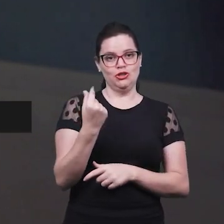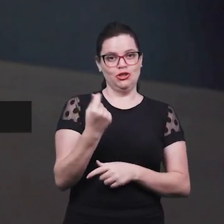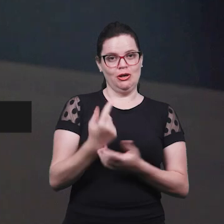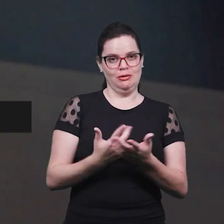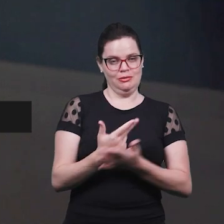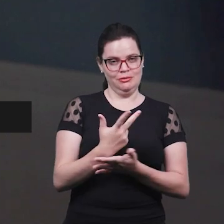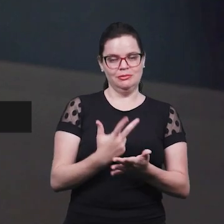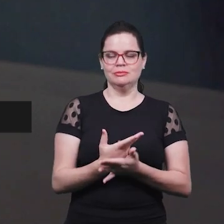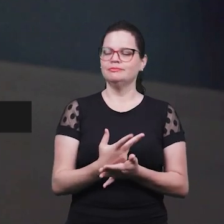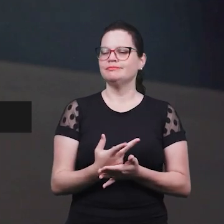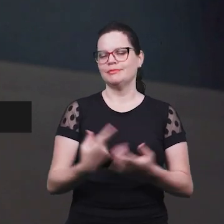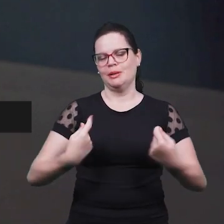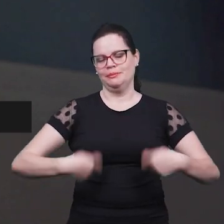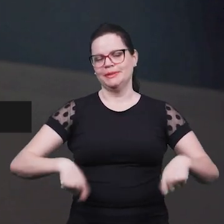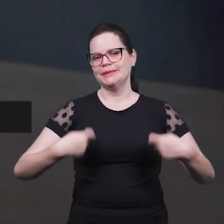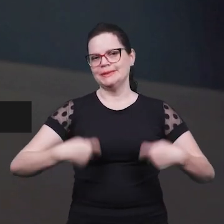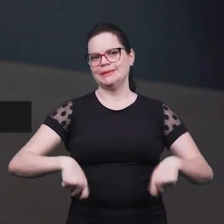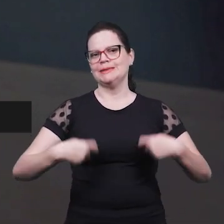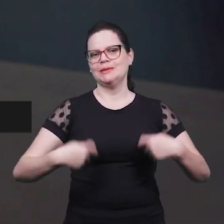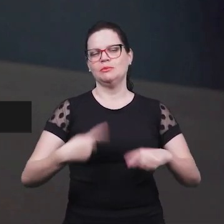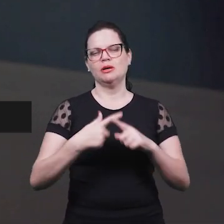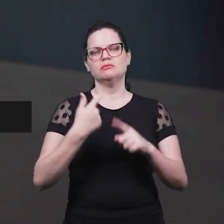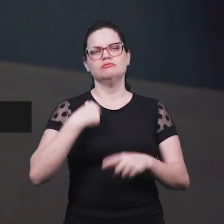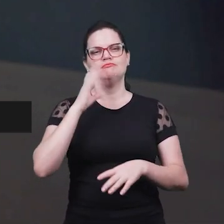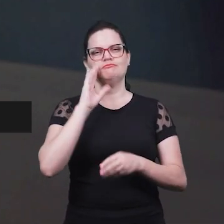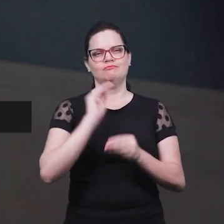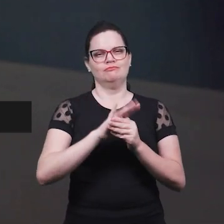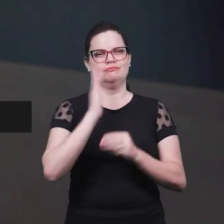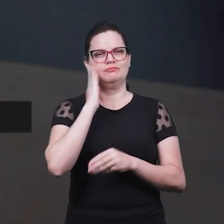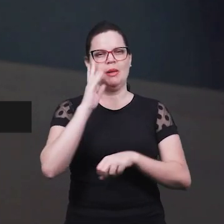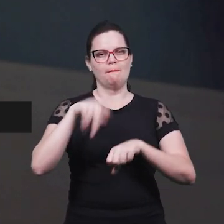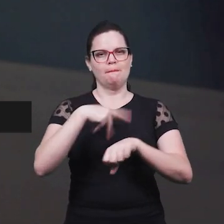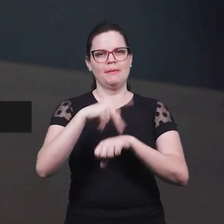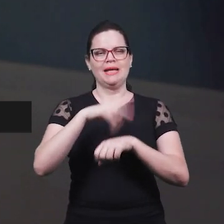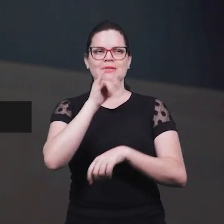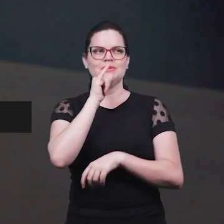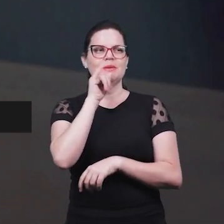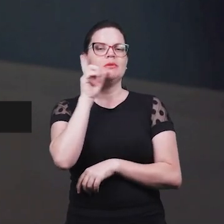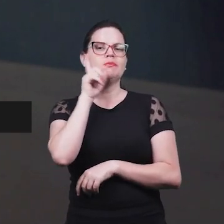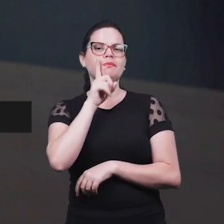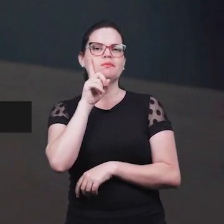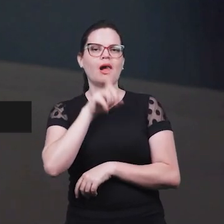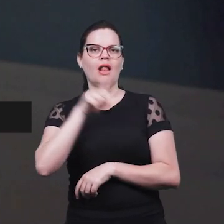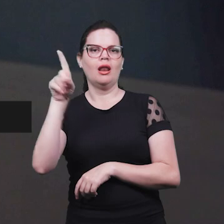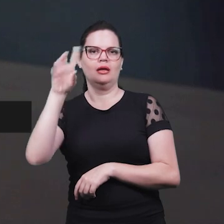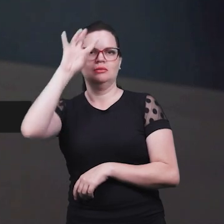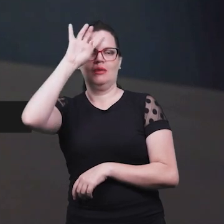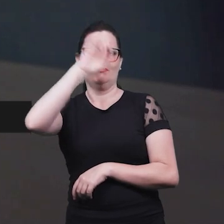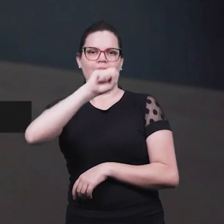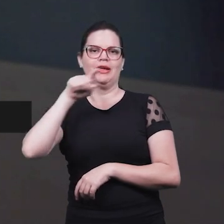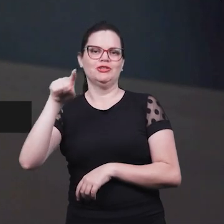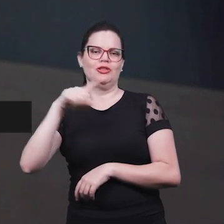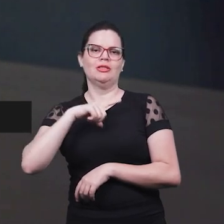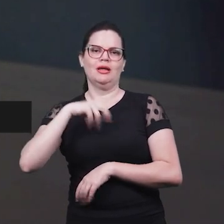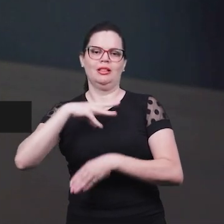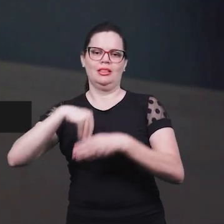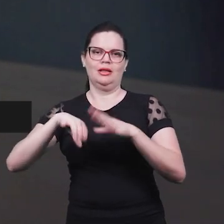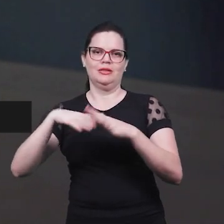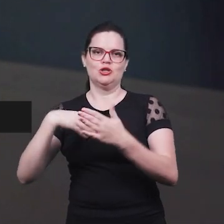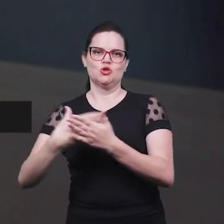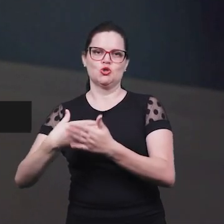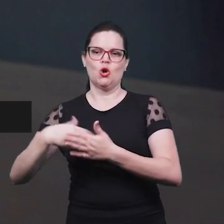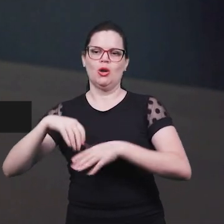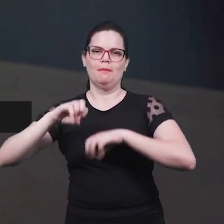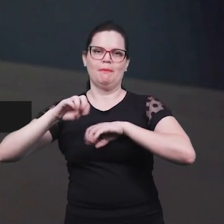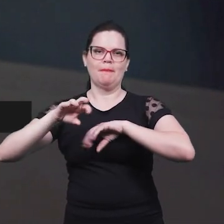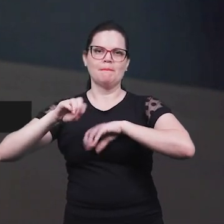necessidade, né? A gente sabe que em países mais desenvolvido, por Estados Unidos, por exemplo, a educação financeira ela está desde